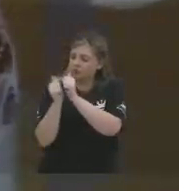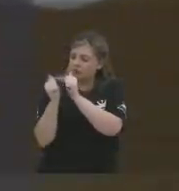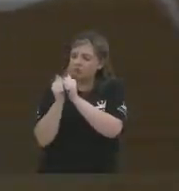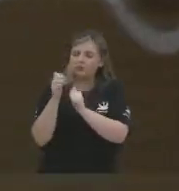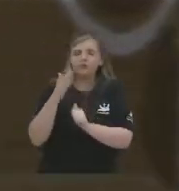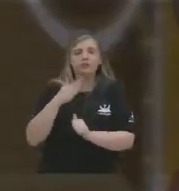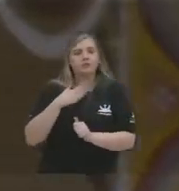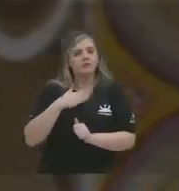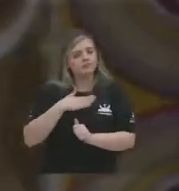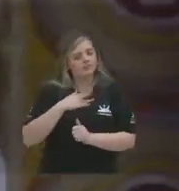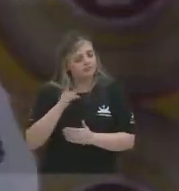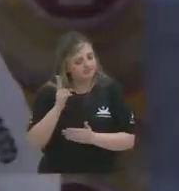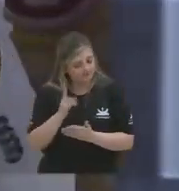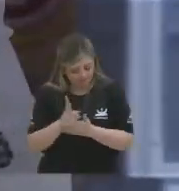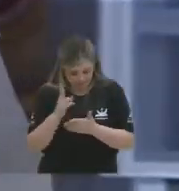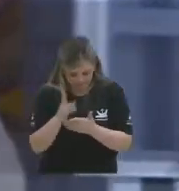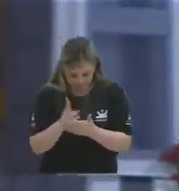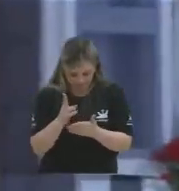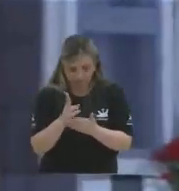Nele espero,